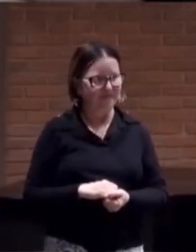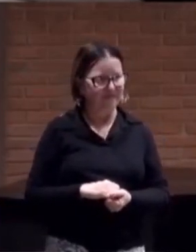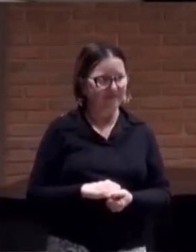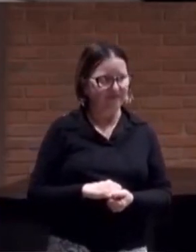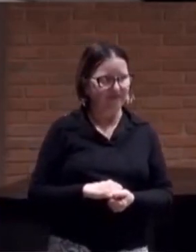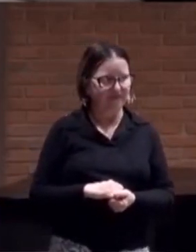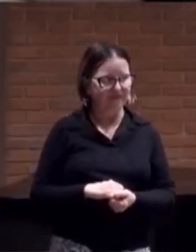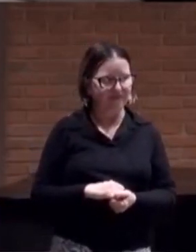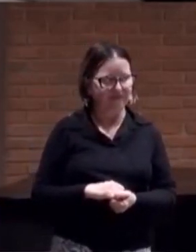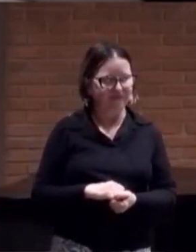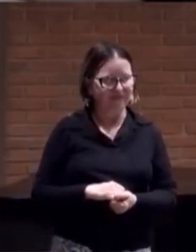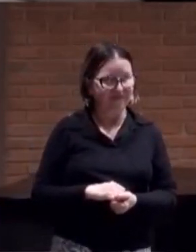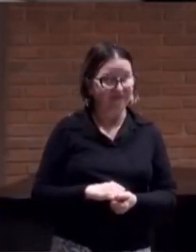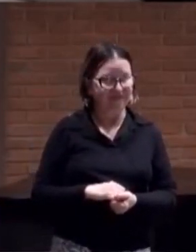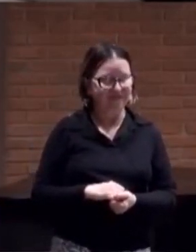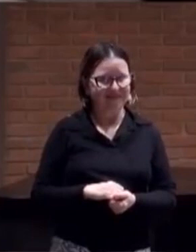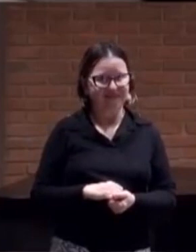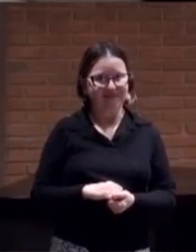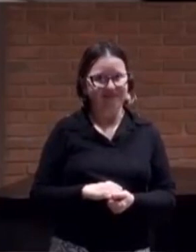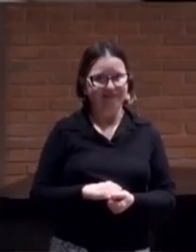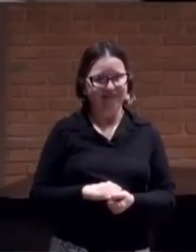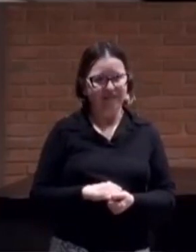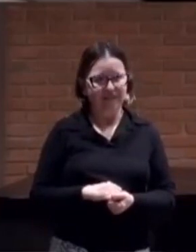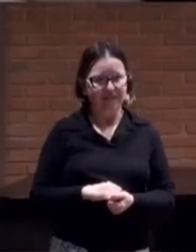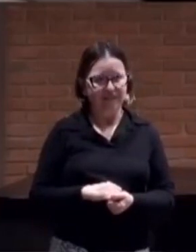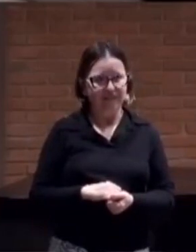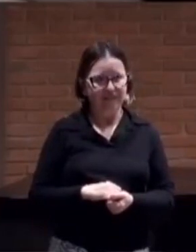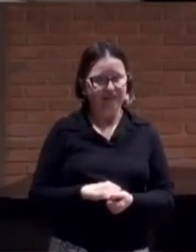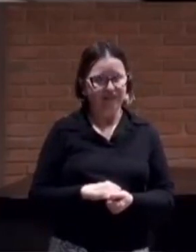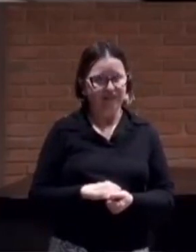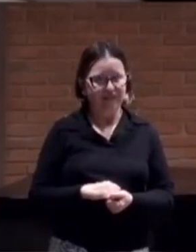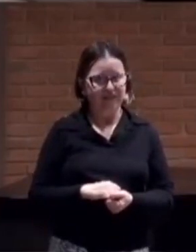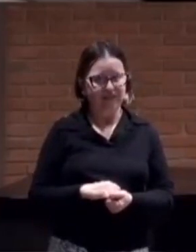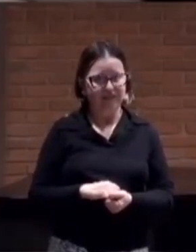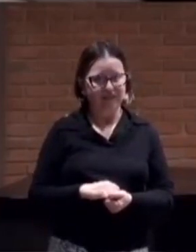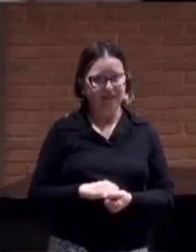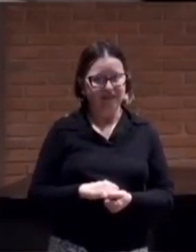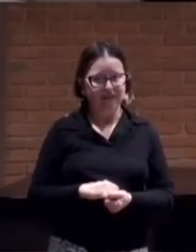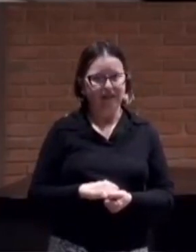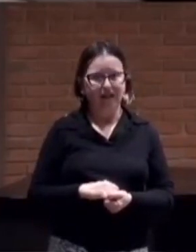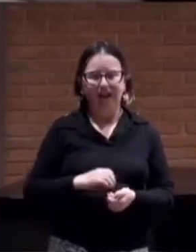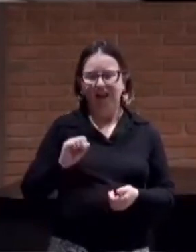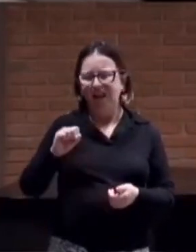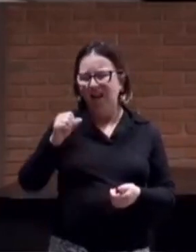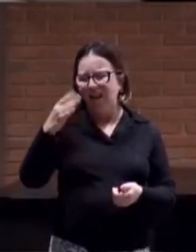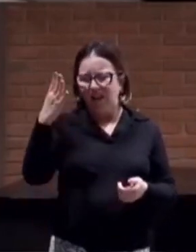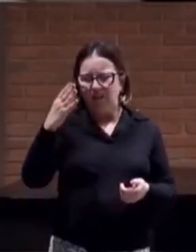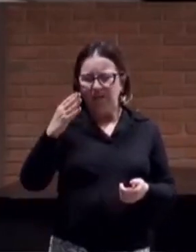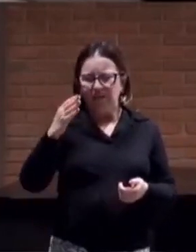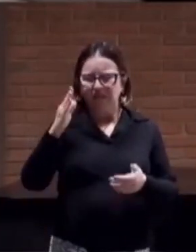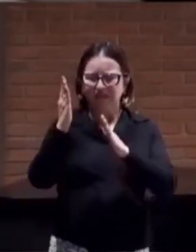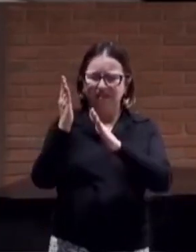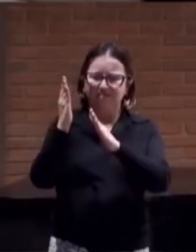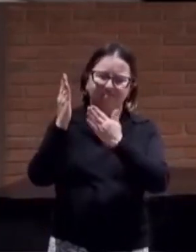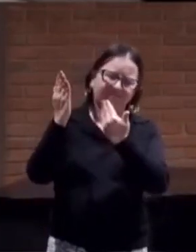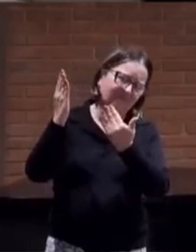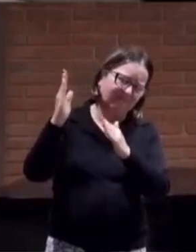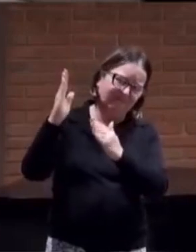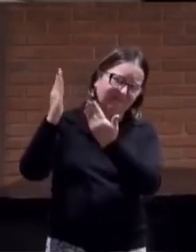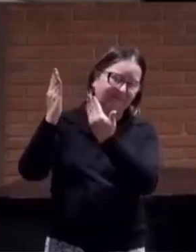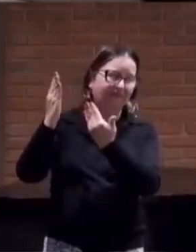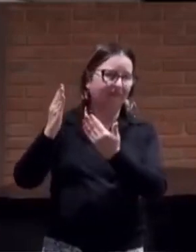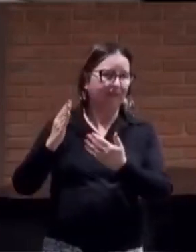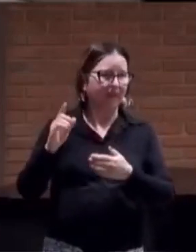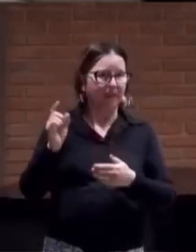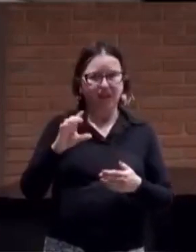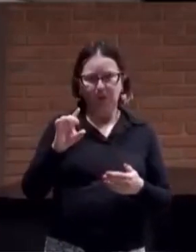Mas tem isso vai gerando escândalos, escândalos, escândalos. Não é no